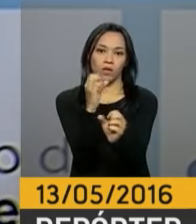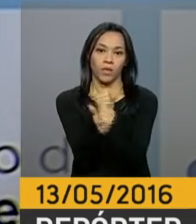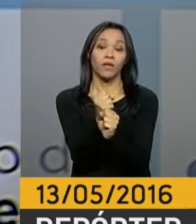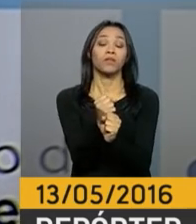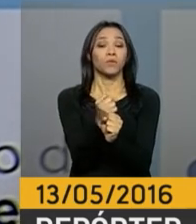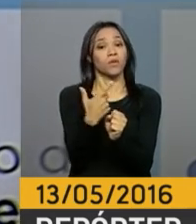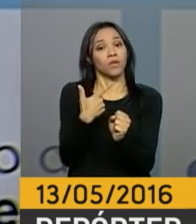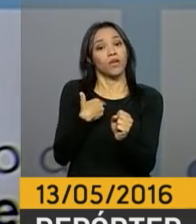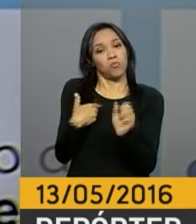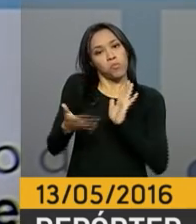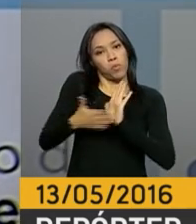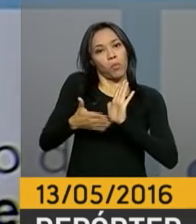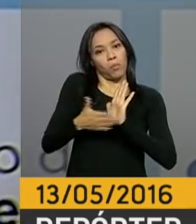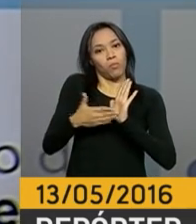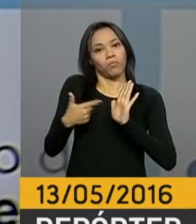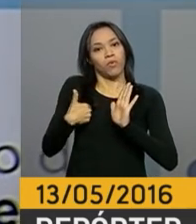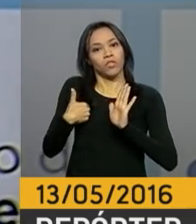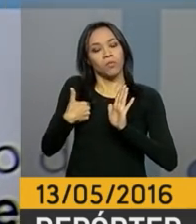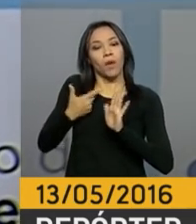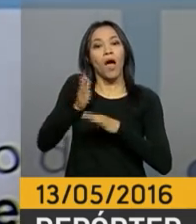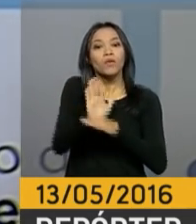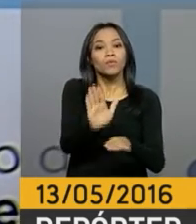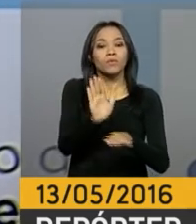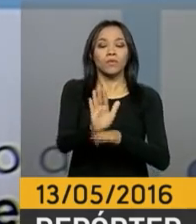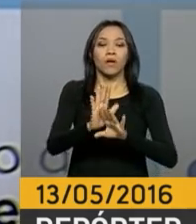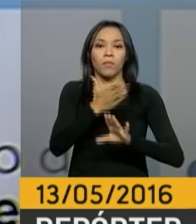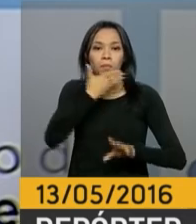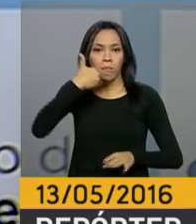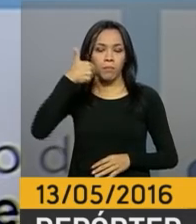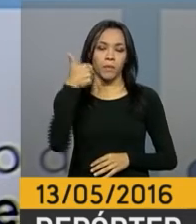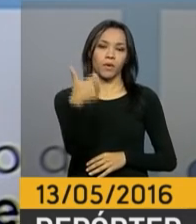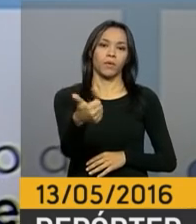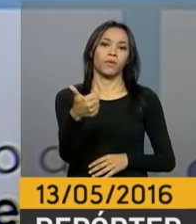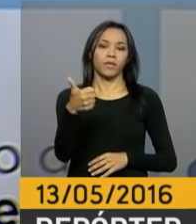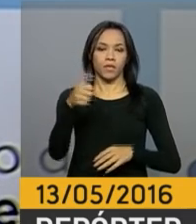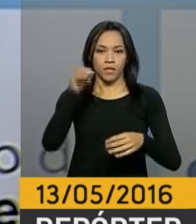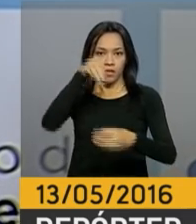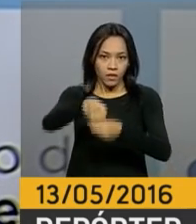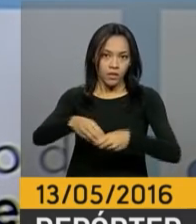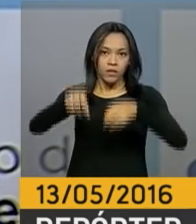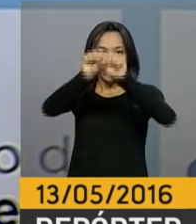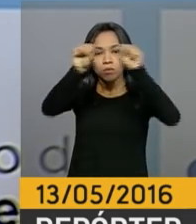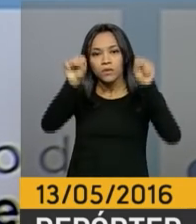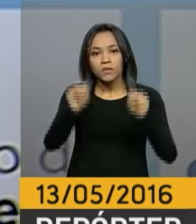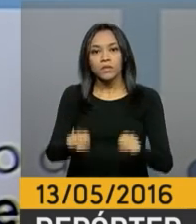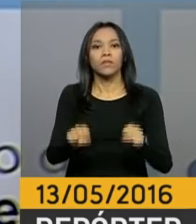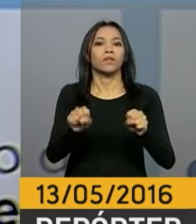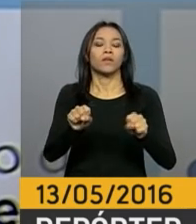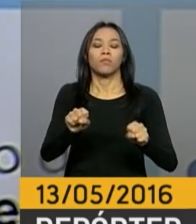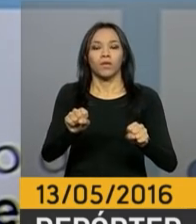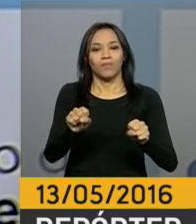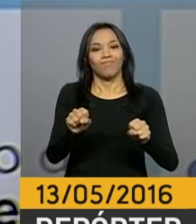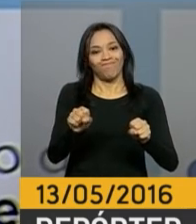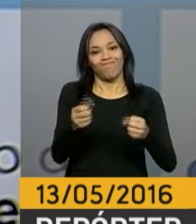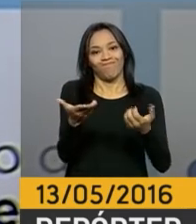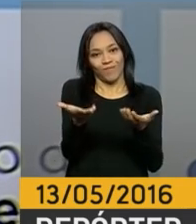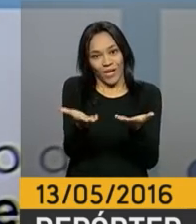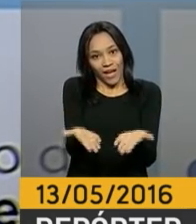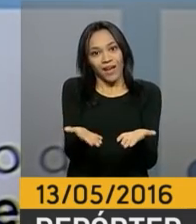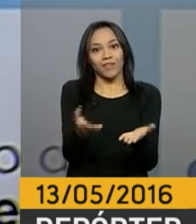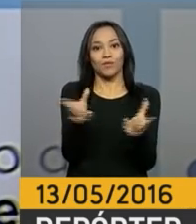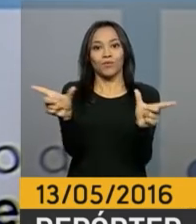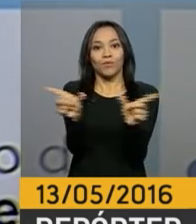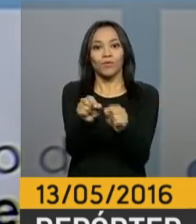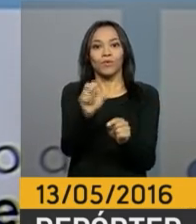proponho a contribuir para a melhoria do Sistema Único de Saúde e do